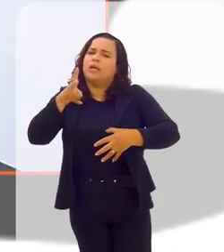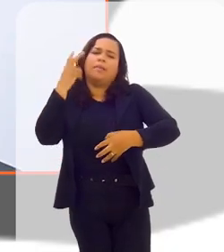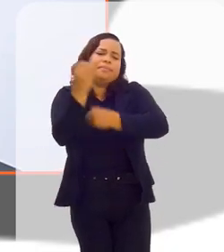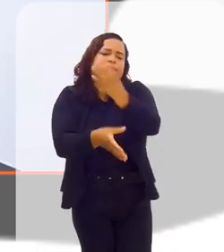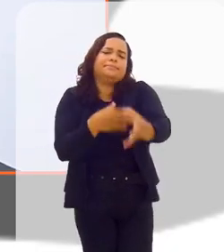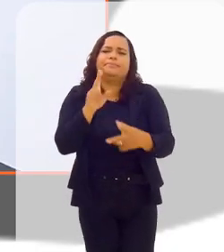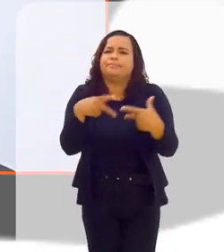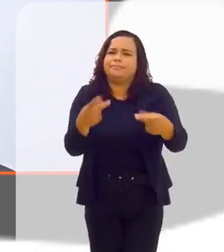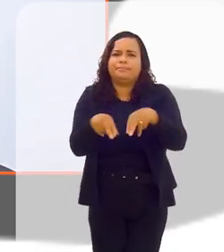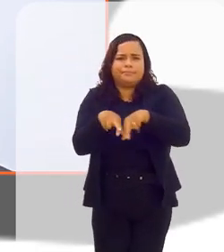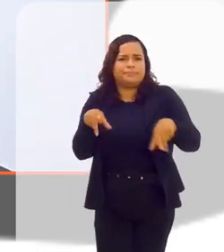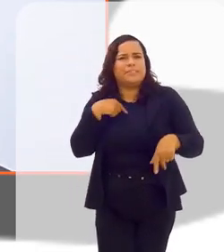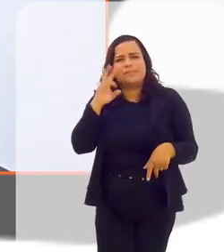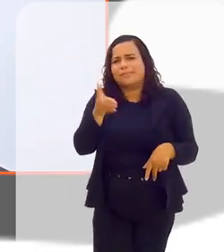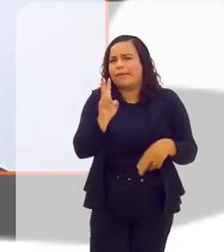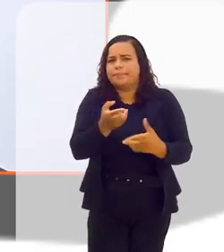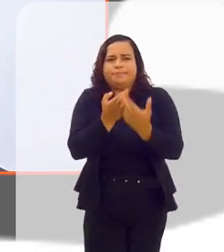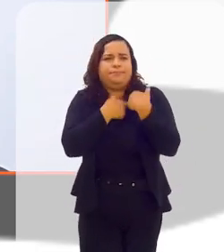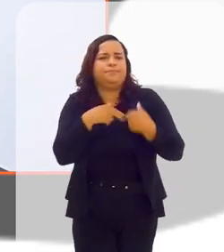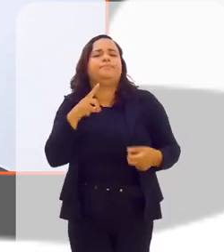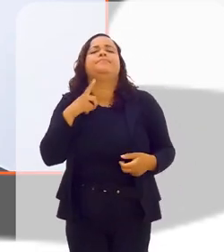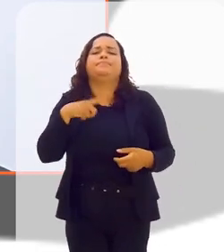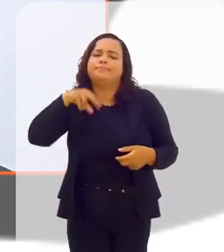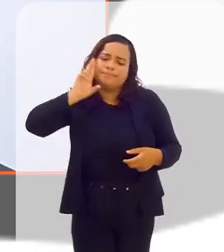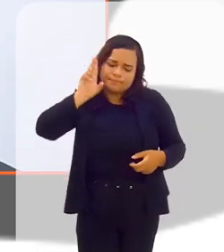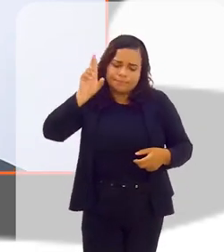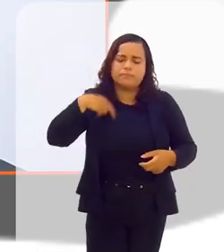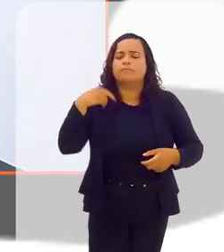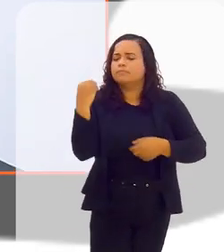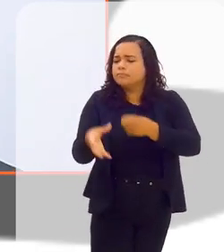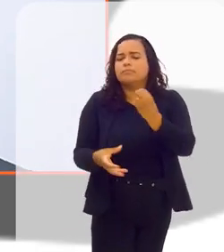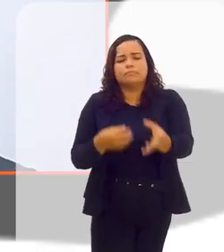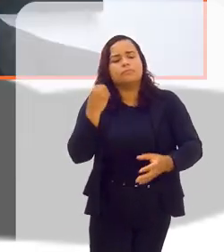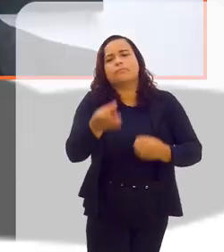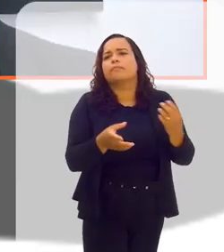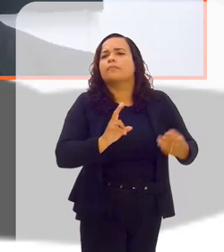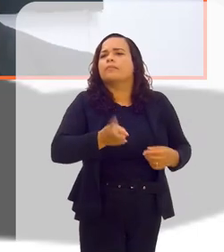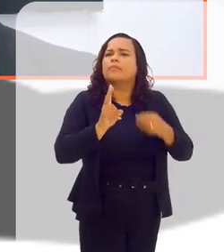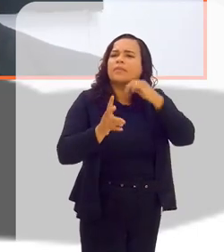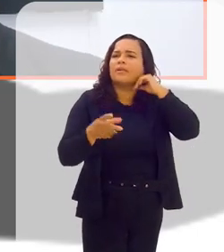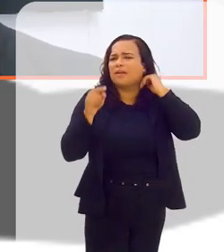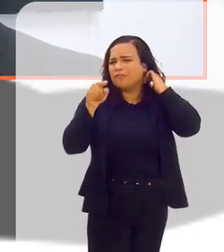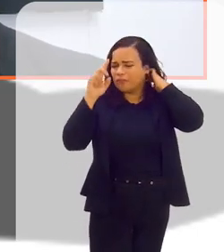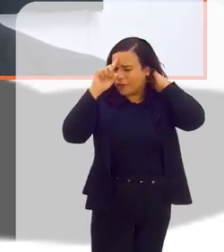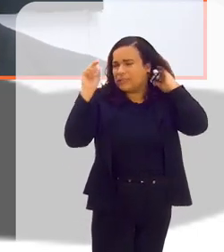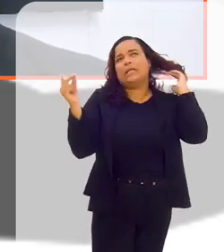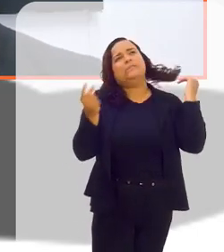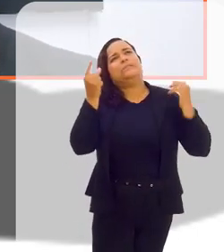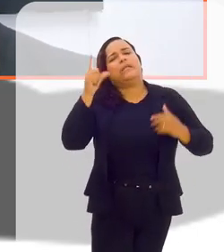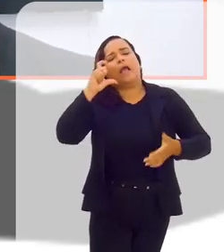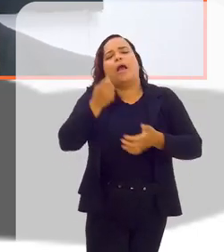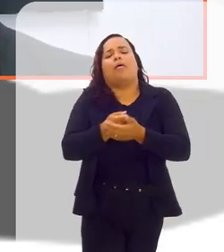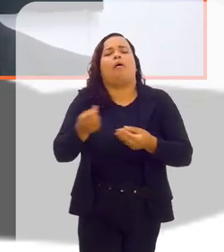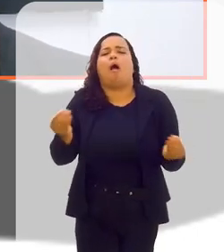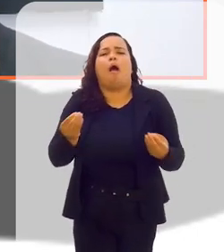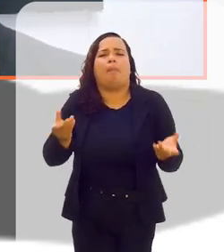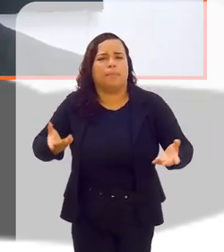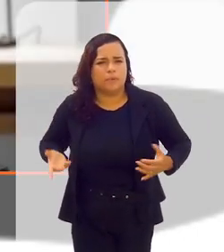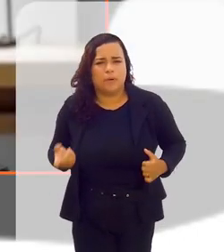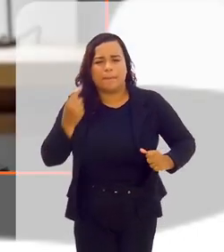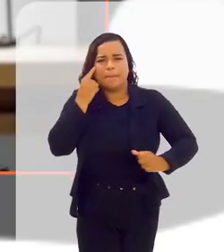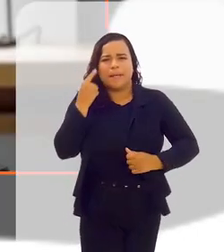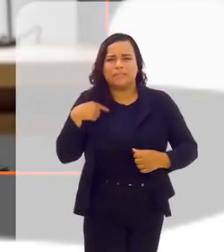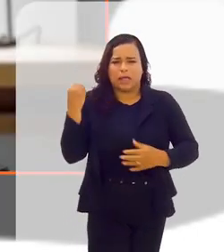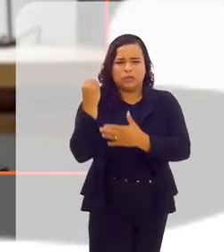feiras, ficava, inclusive, incumbido dessa responsabilidade, sempre a gente E de onde que presenteou. você tirou essa ideia de